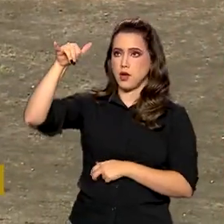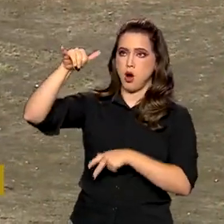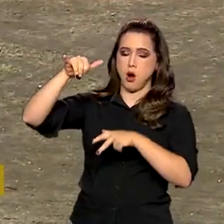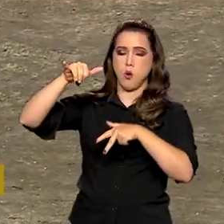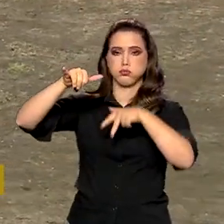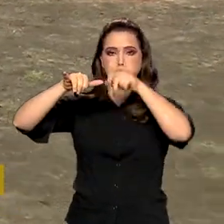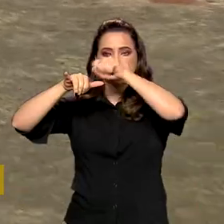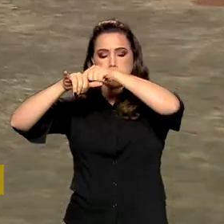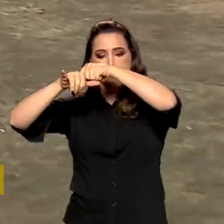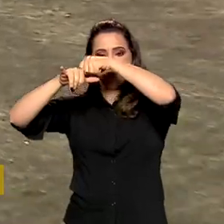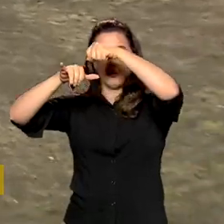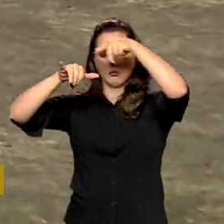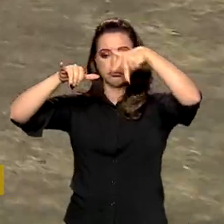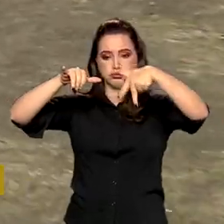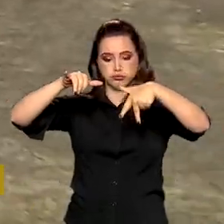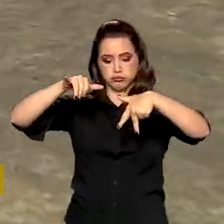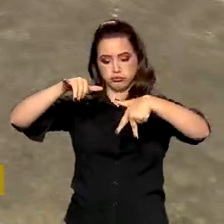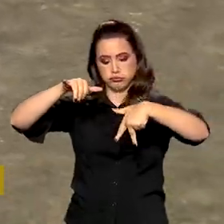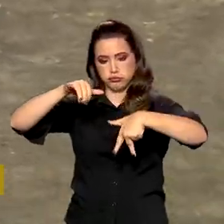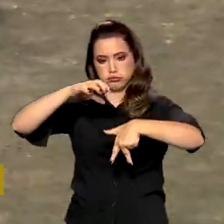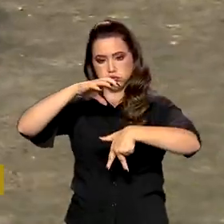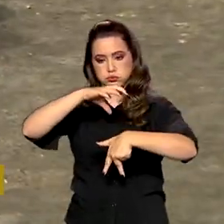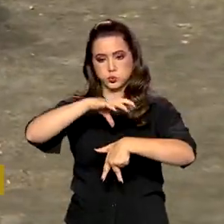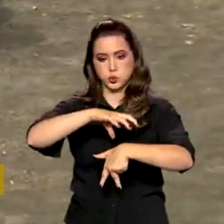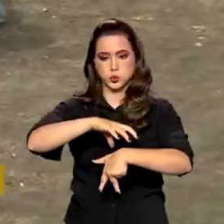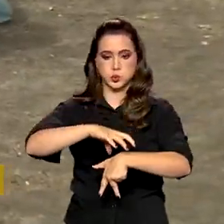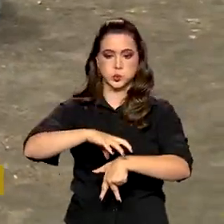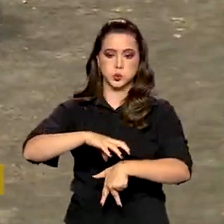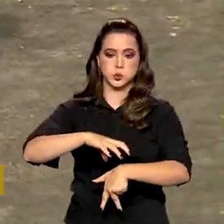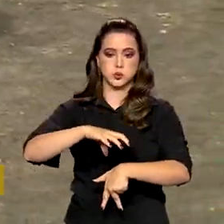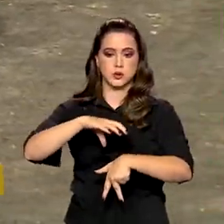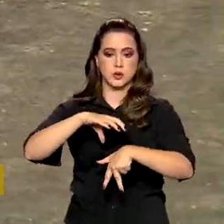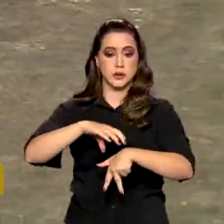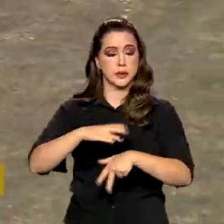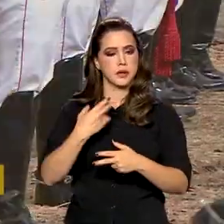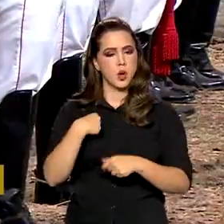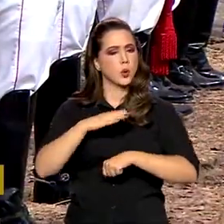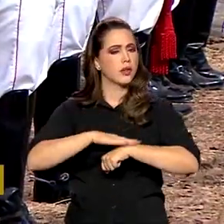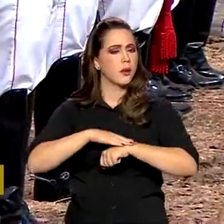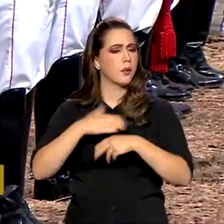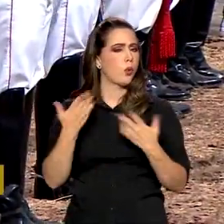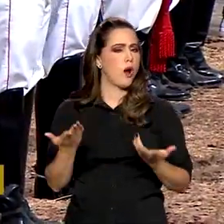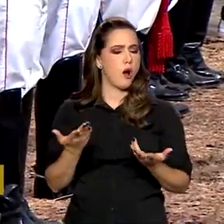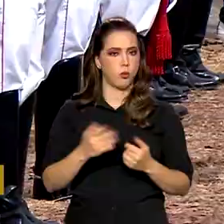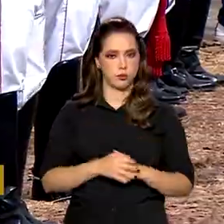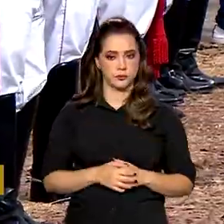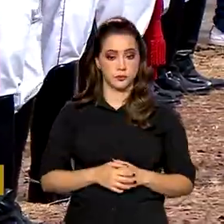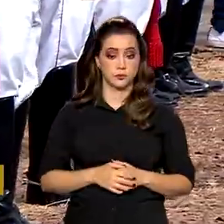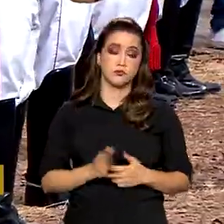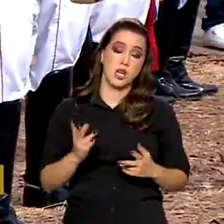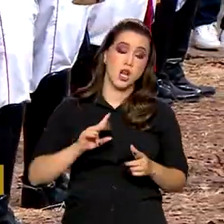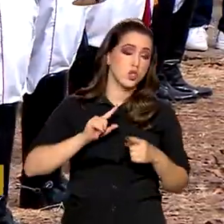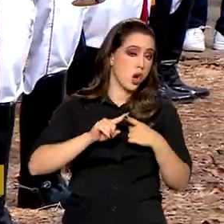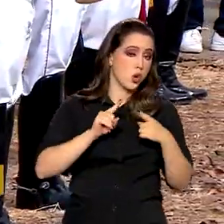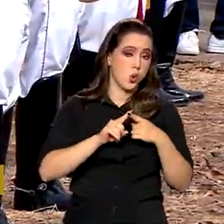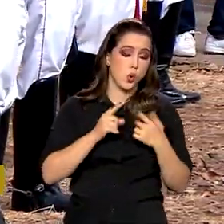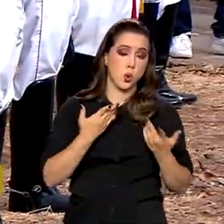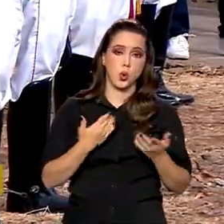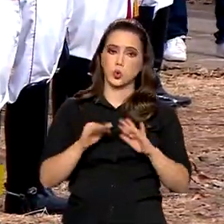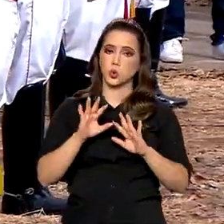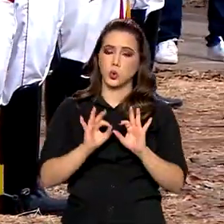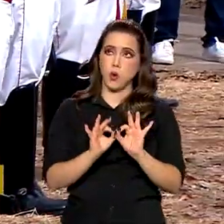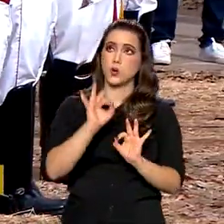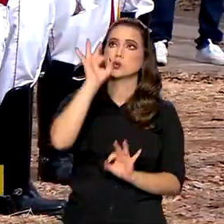tempo médio dessa descida? O tempo de queda varia com o lançamento, né? Então, no caso, aí, o lançamento foi feito a